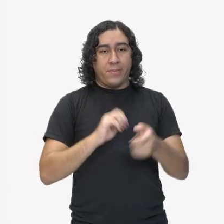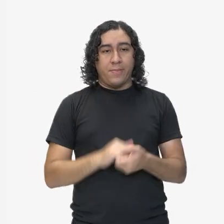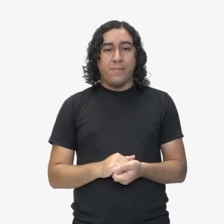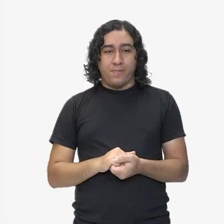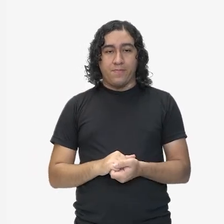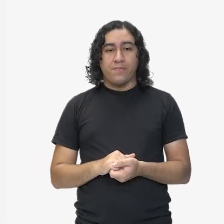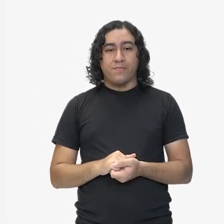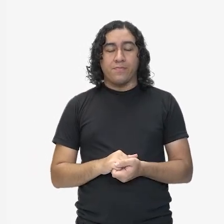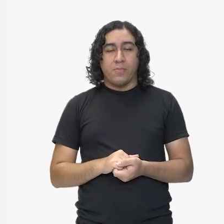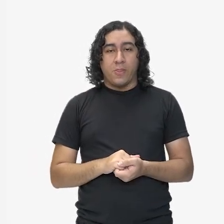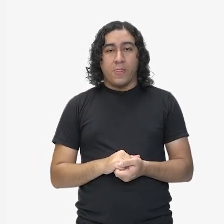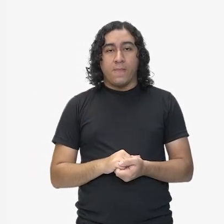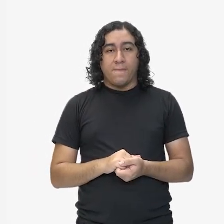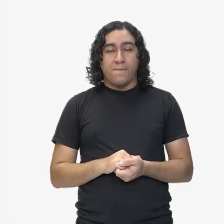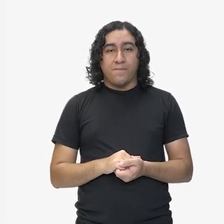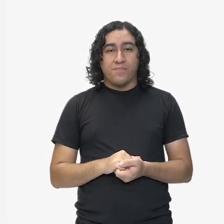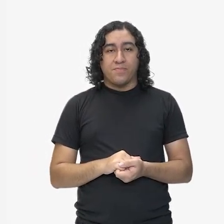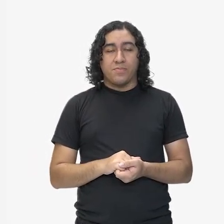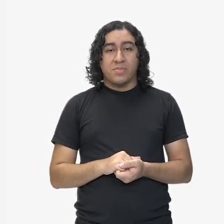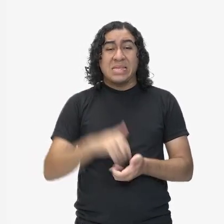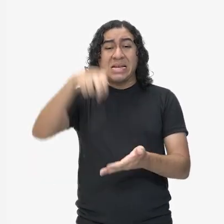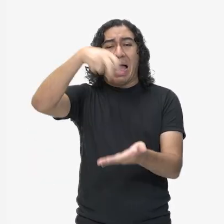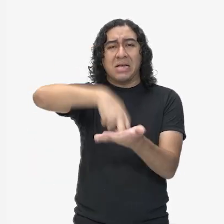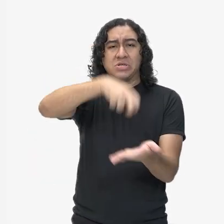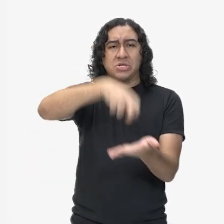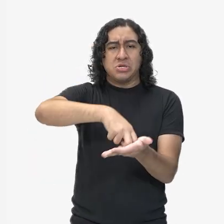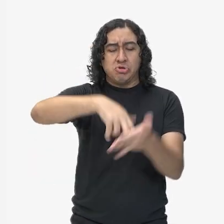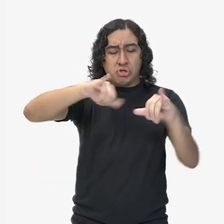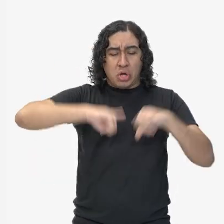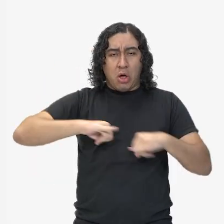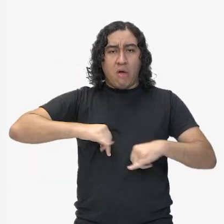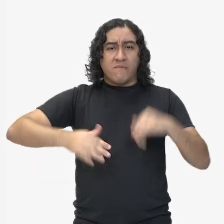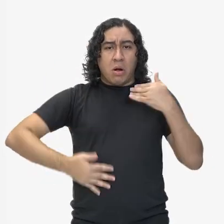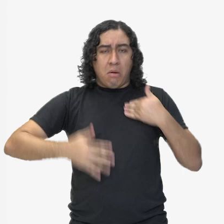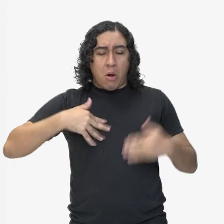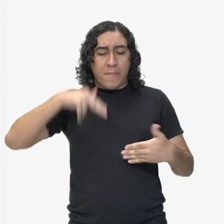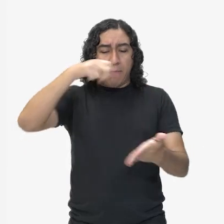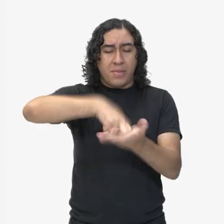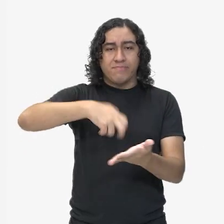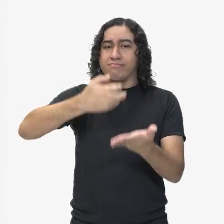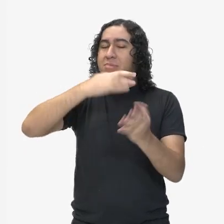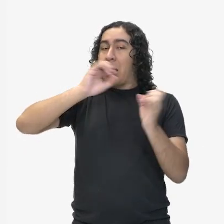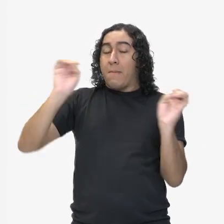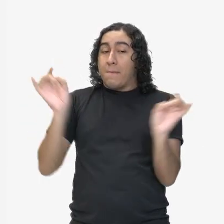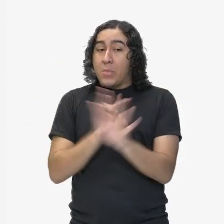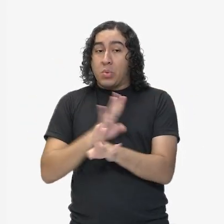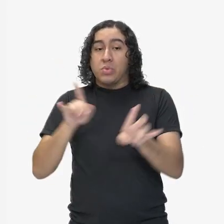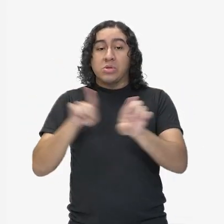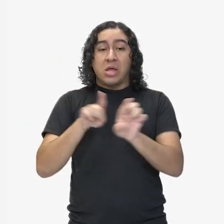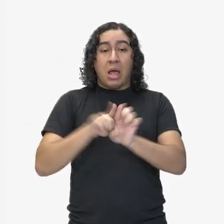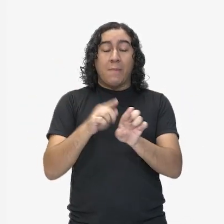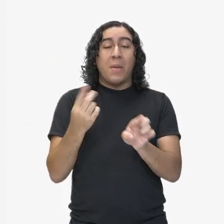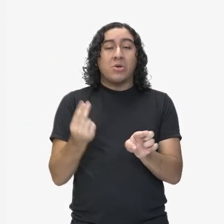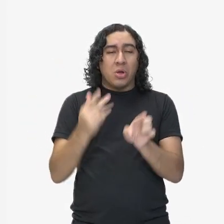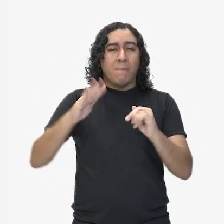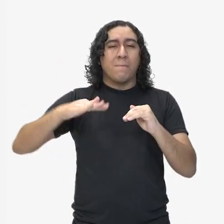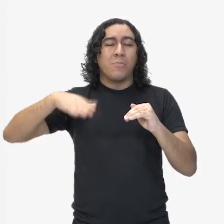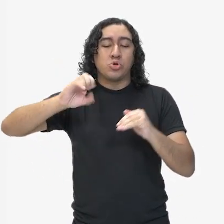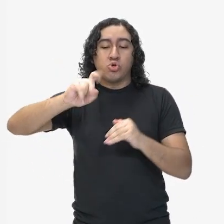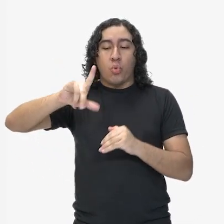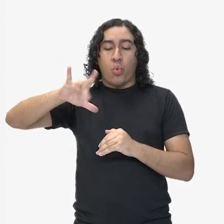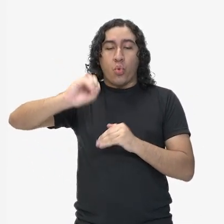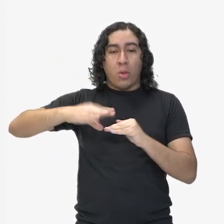quê? Fim dos castigos corporais, né? Aumento do soldo, substituição